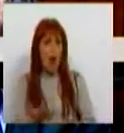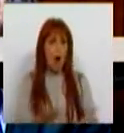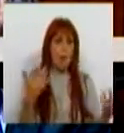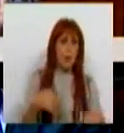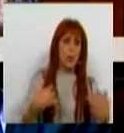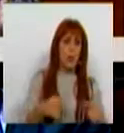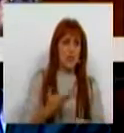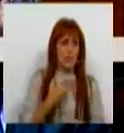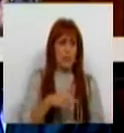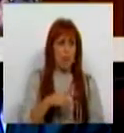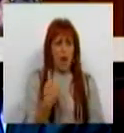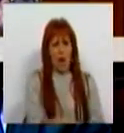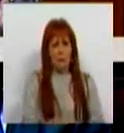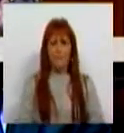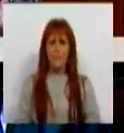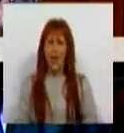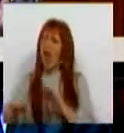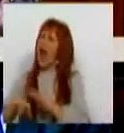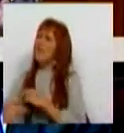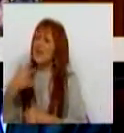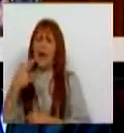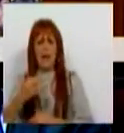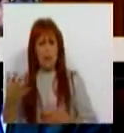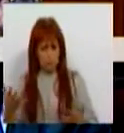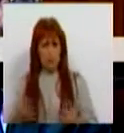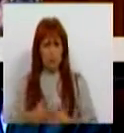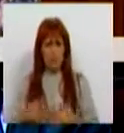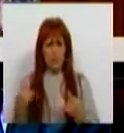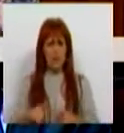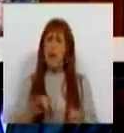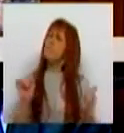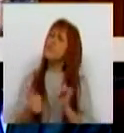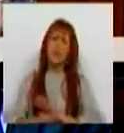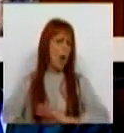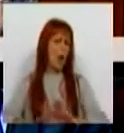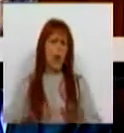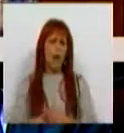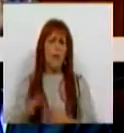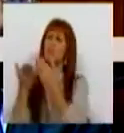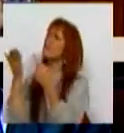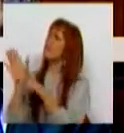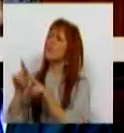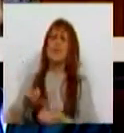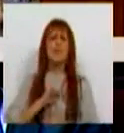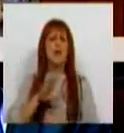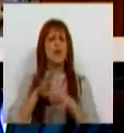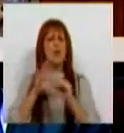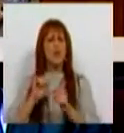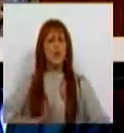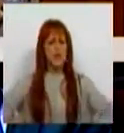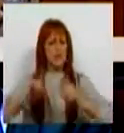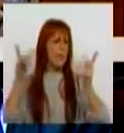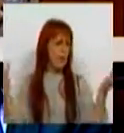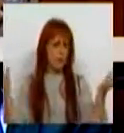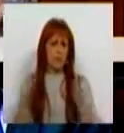o endividamento do país. A direita acreditou que tinha mudado o paradigma do nosso modelo de